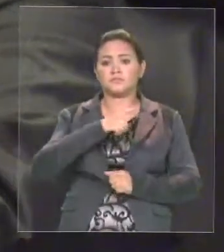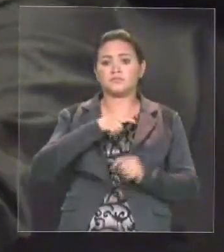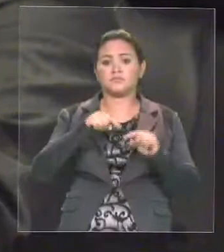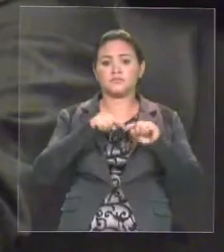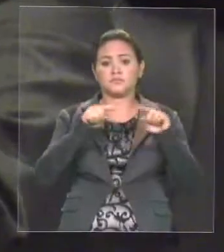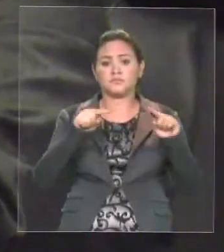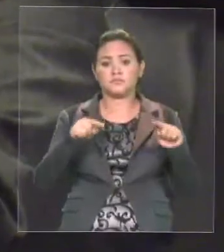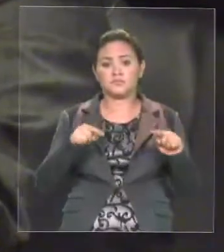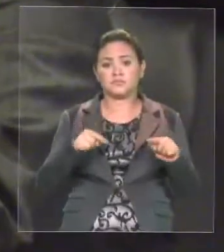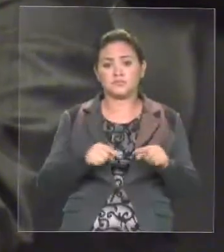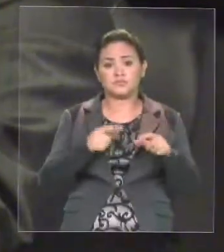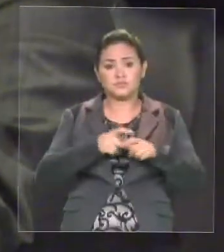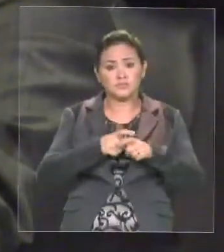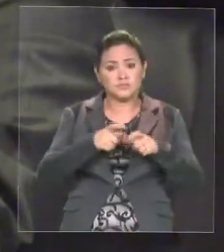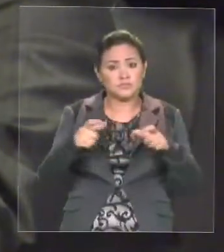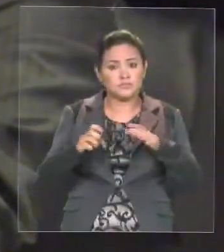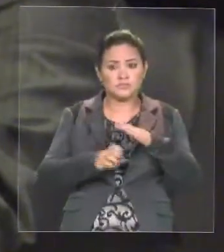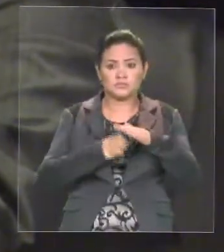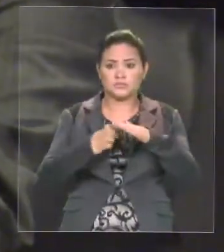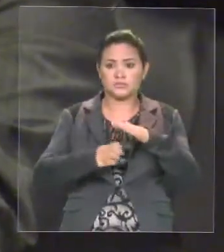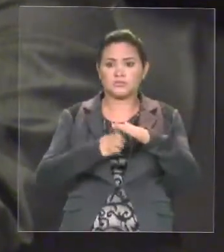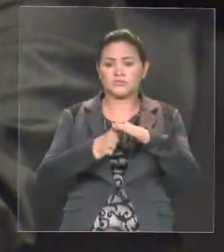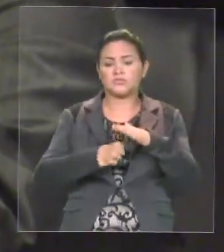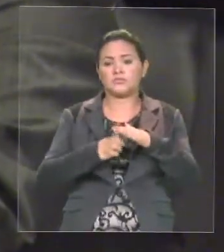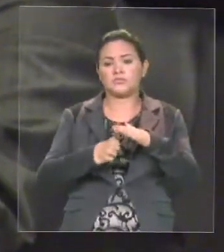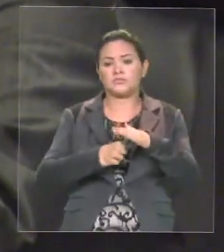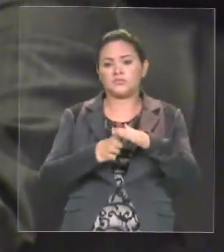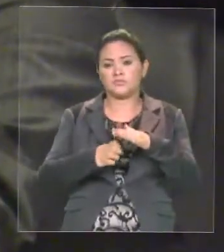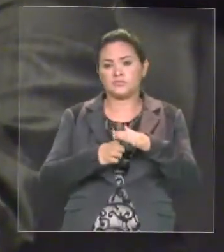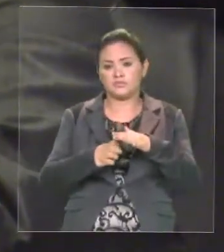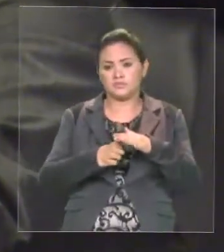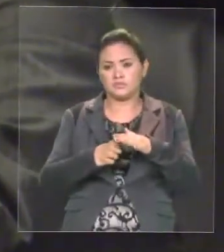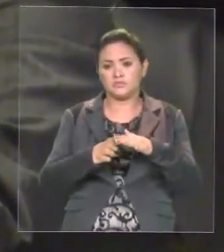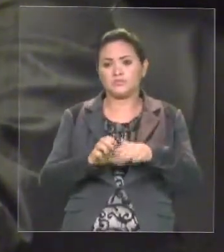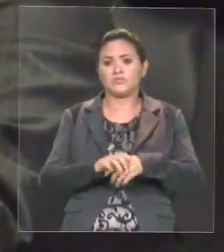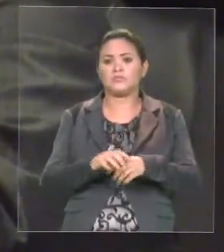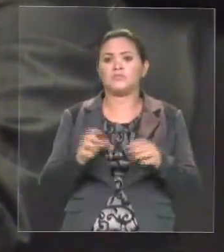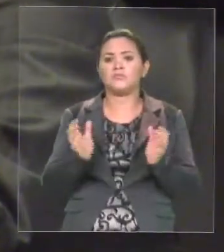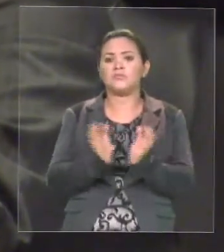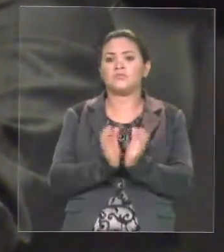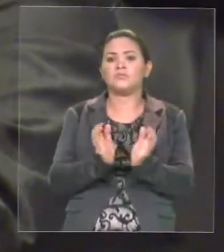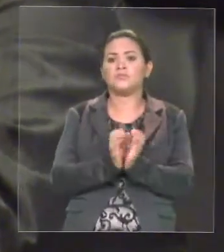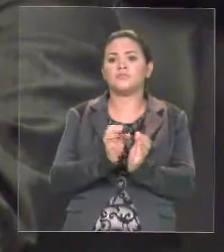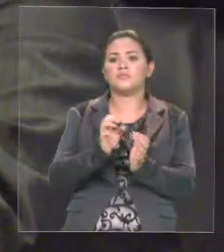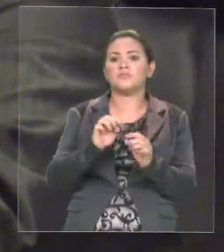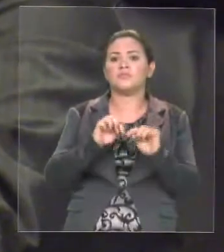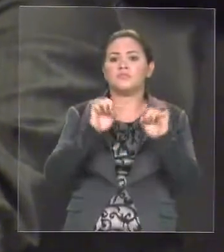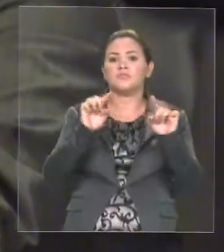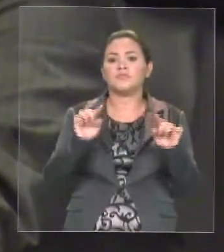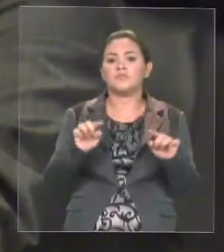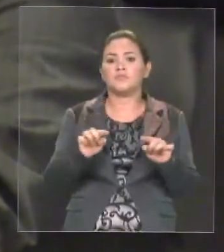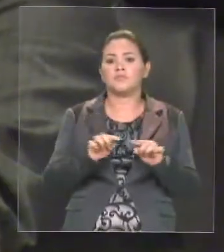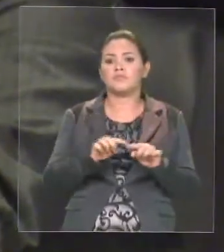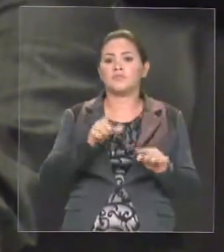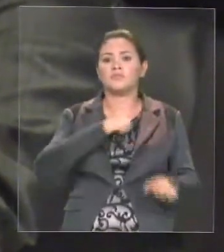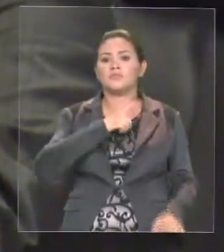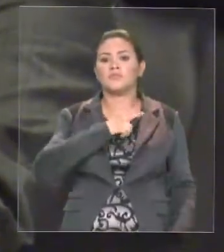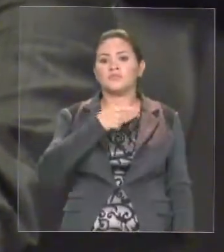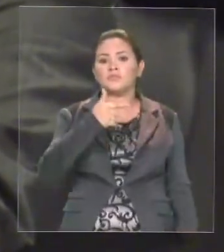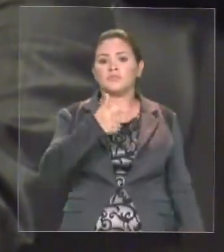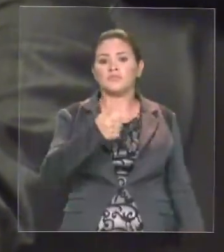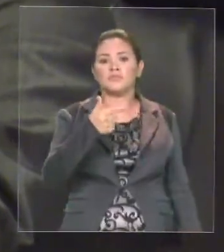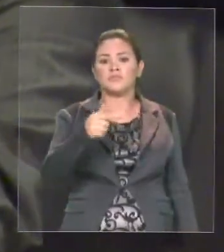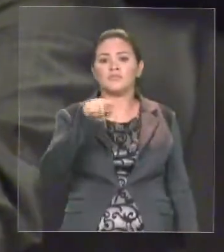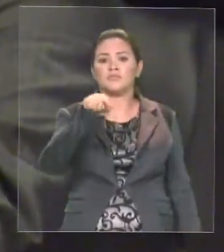maiores empresas geradoras de emprego no nosso estado. O Grupo Mateus gera cerca de 22 mil empregos